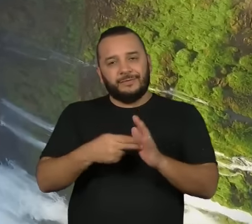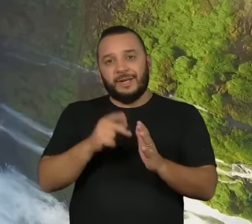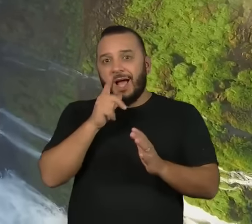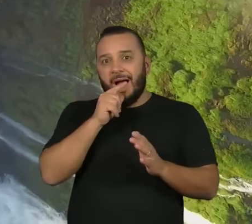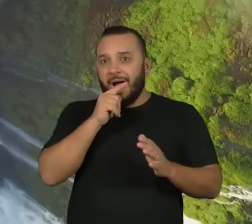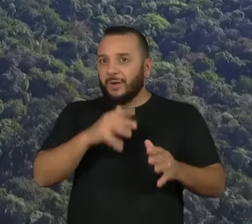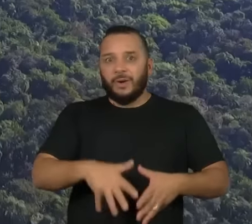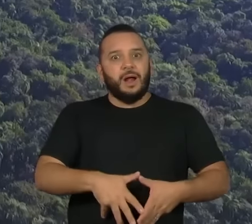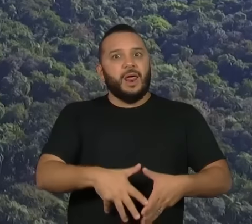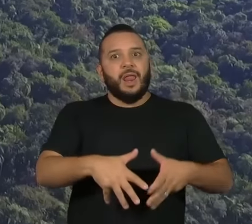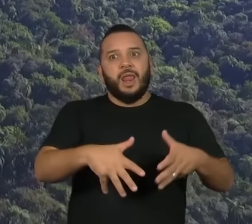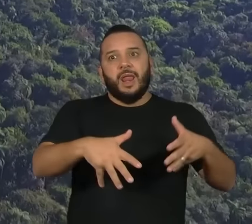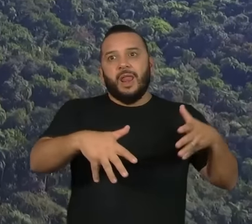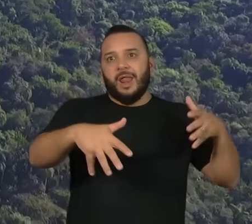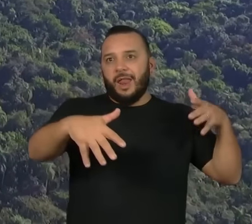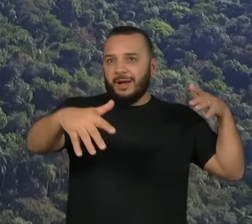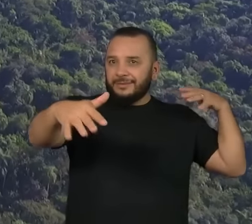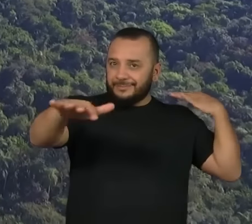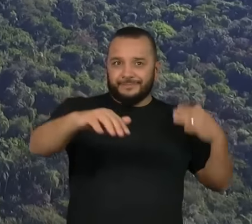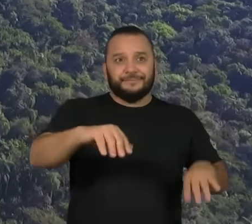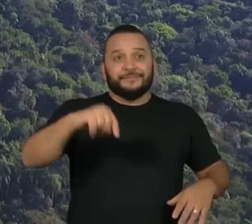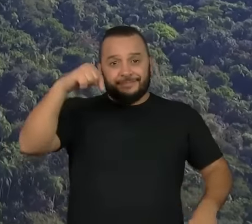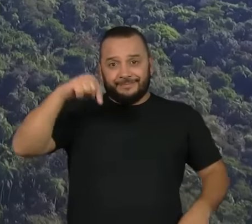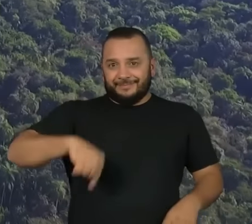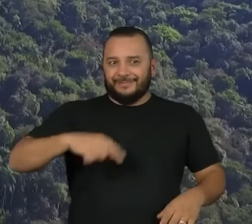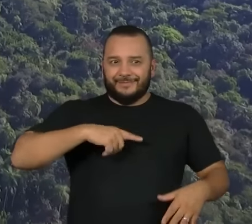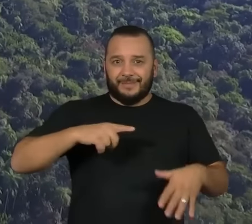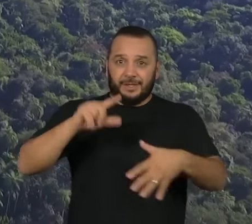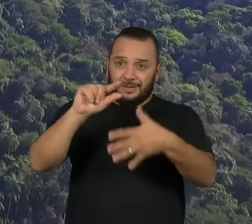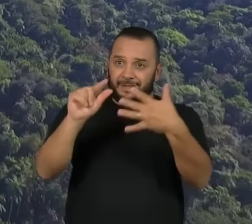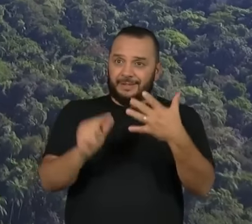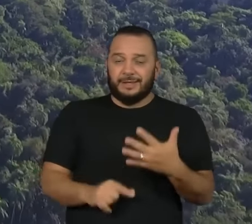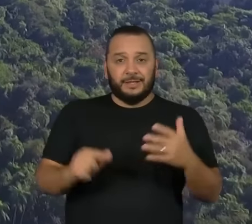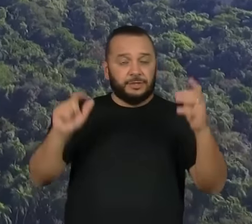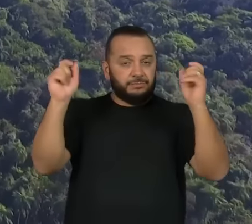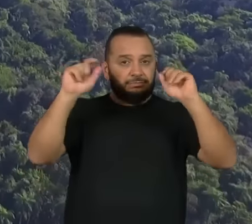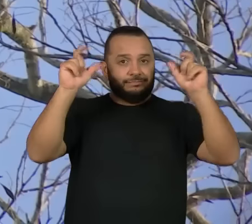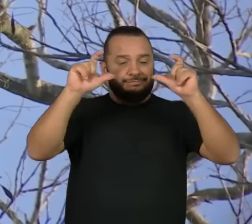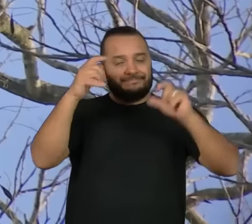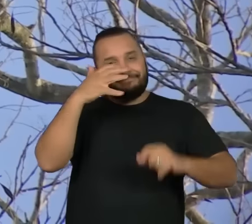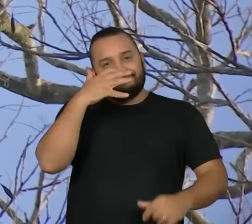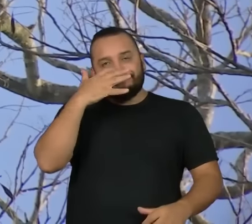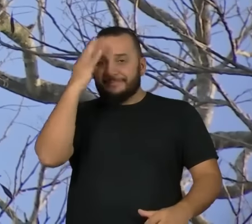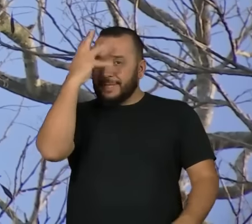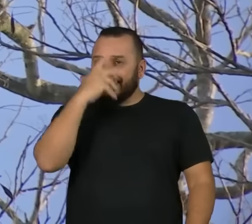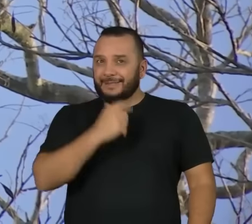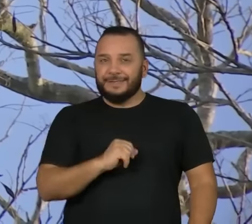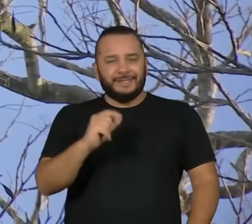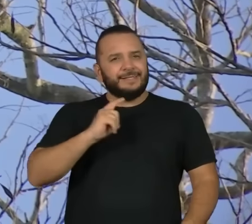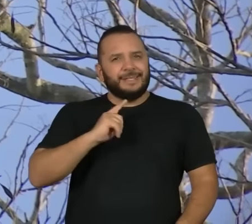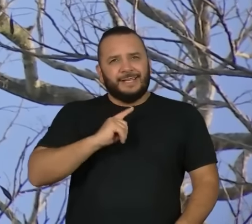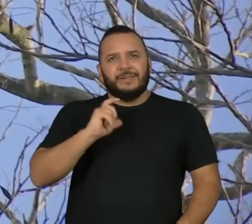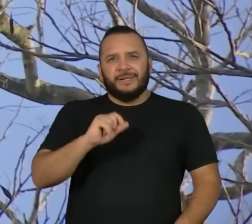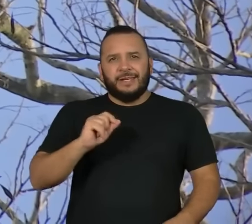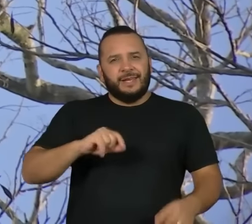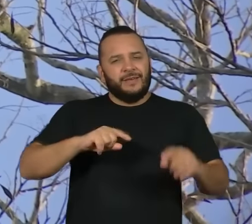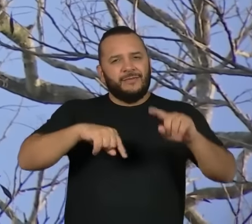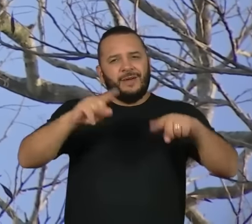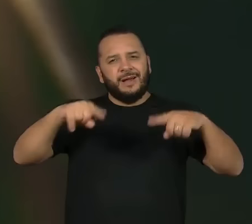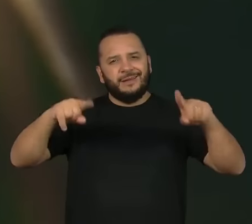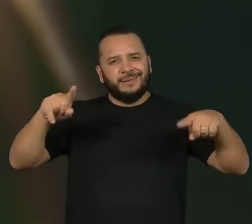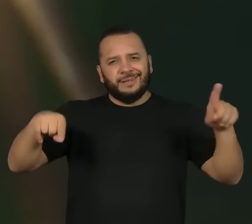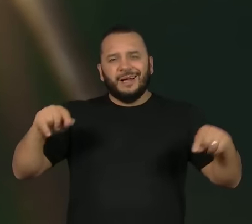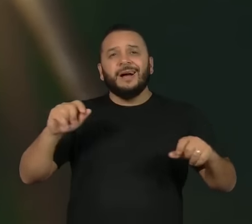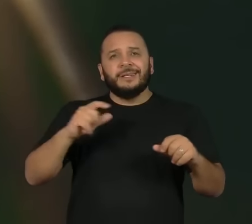Aqui a Mata Atlântica surpreende em exuberância. ao abrigar uma imensa variedade de